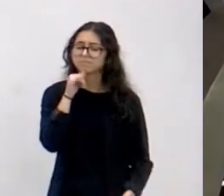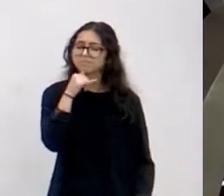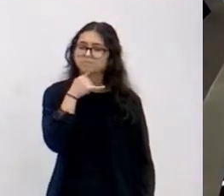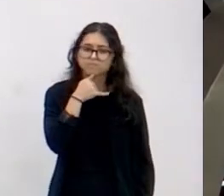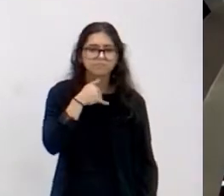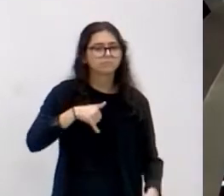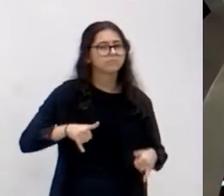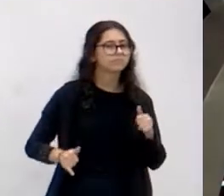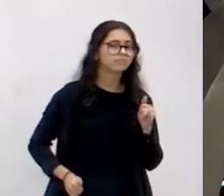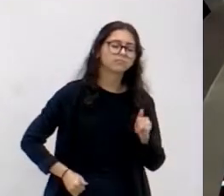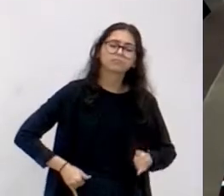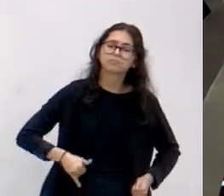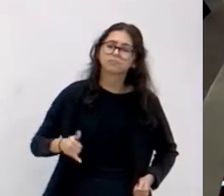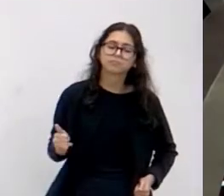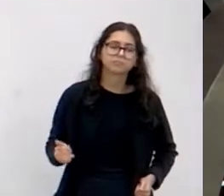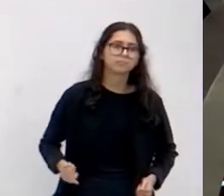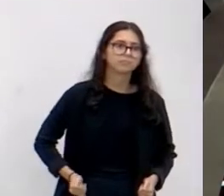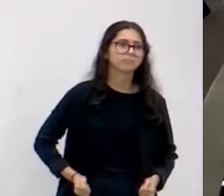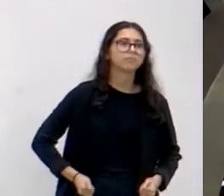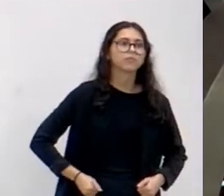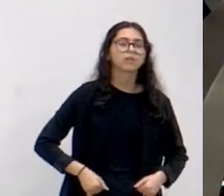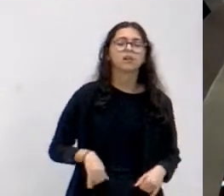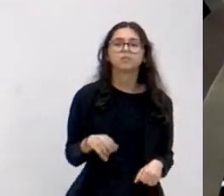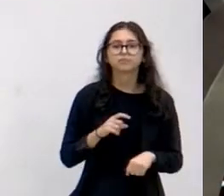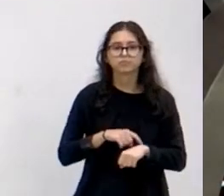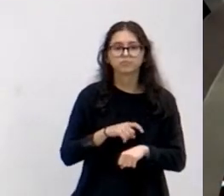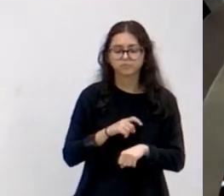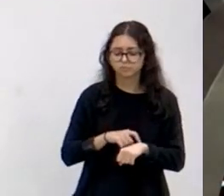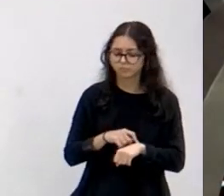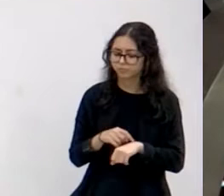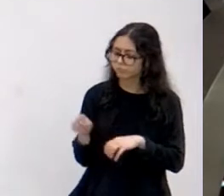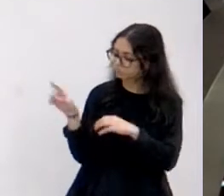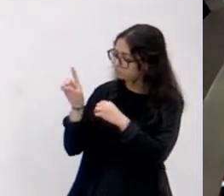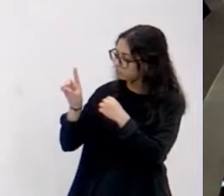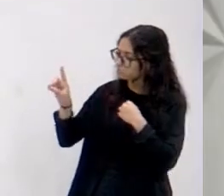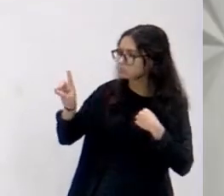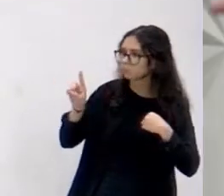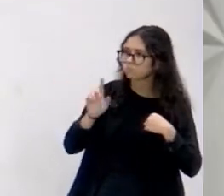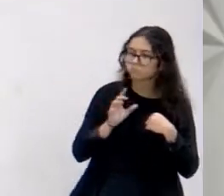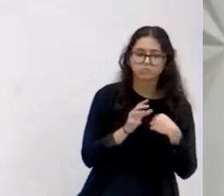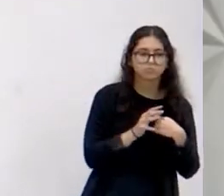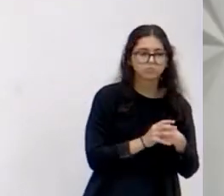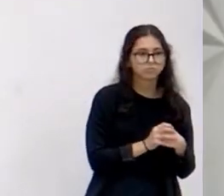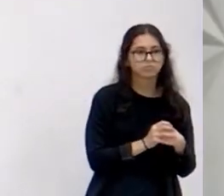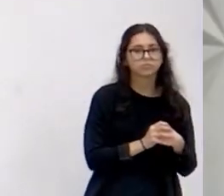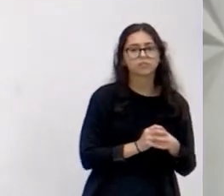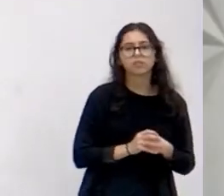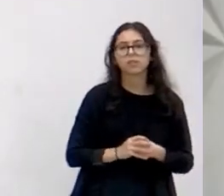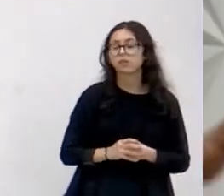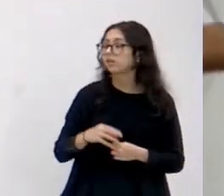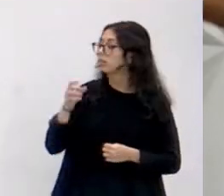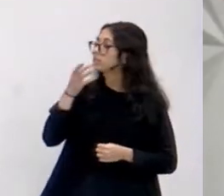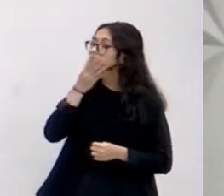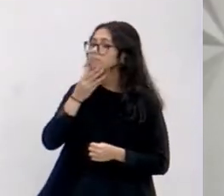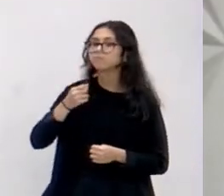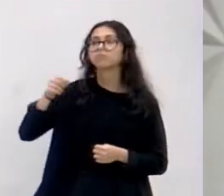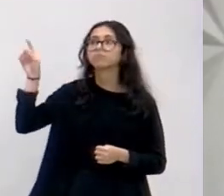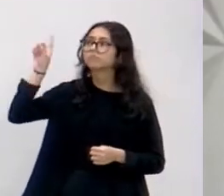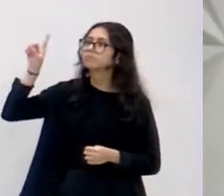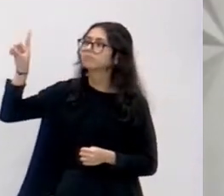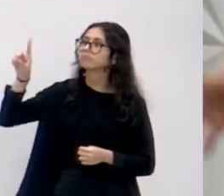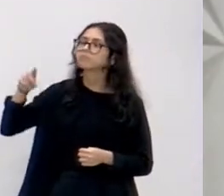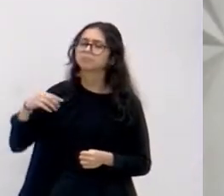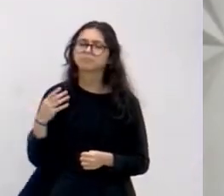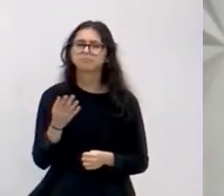crise da dor da experiência de reclusão de solidão este mesmo homem de Deus e isso para mim